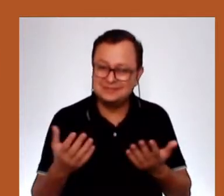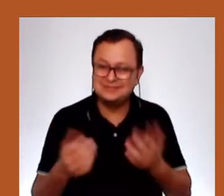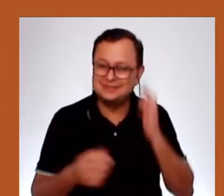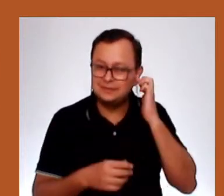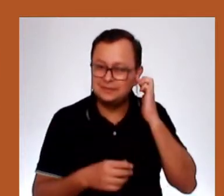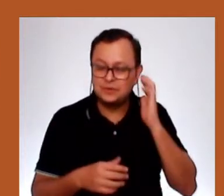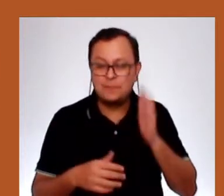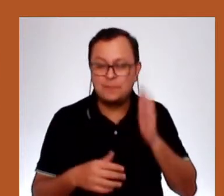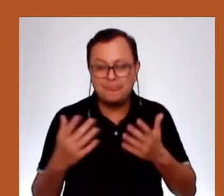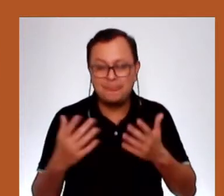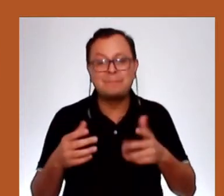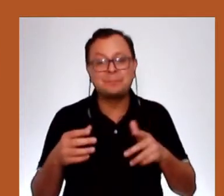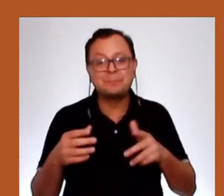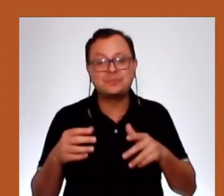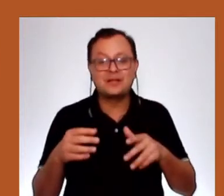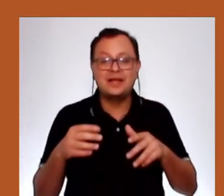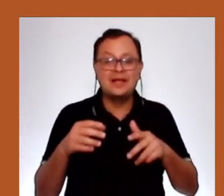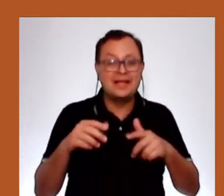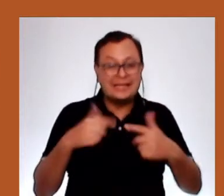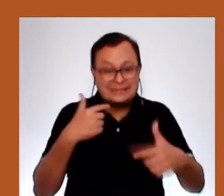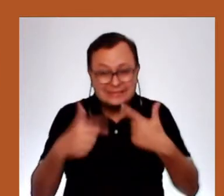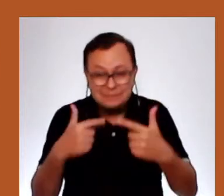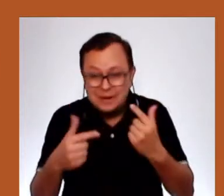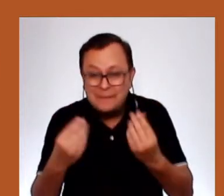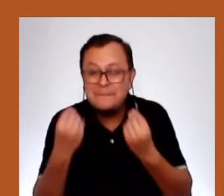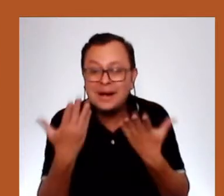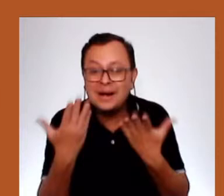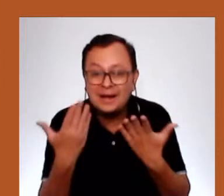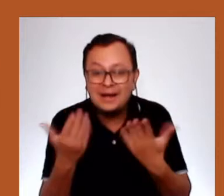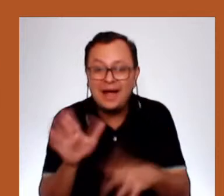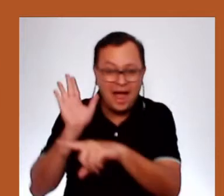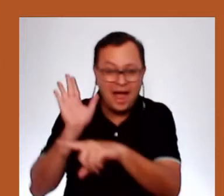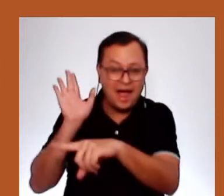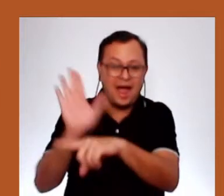Isso. E pelos pacientes, né? Que é, e pelos pacientes,